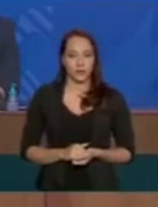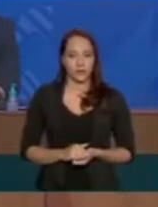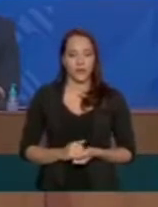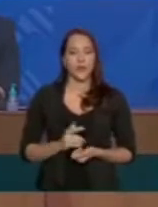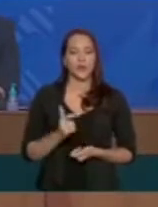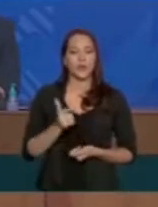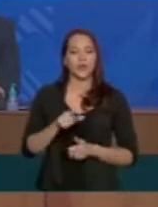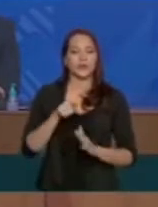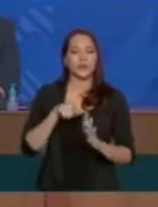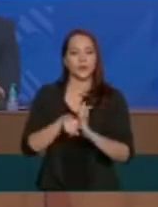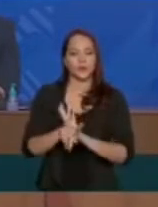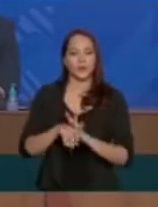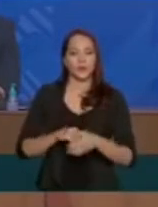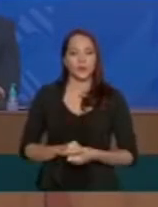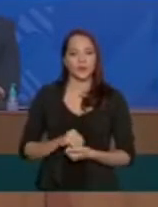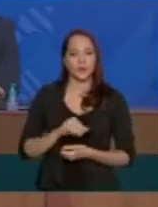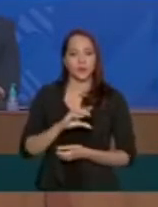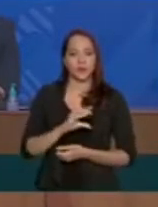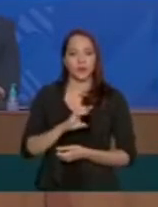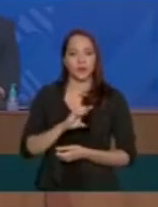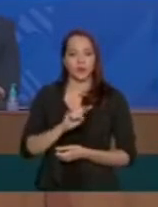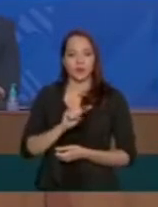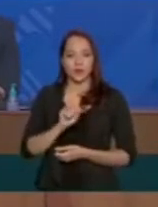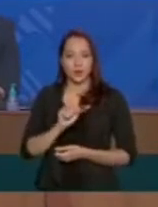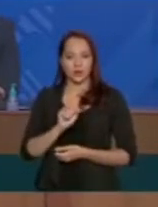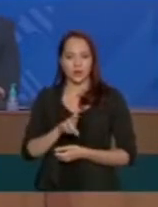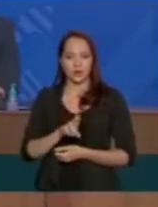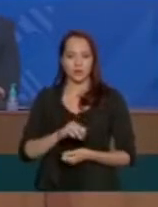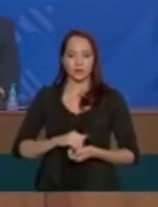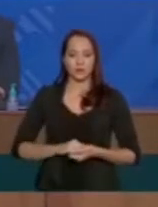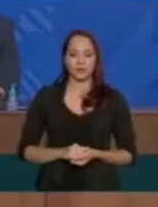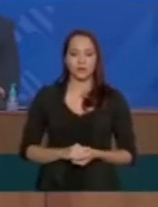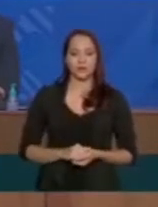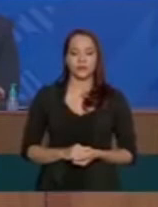Próxima pergunta, César Feitosa, o antagonista.